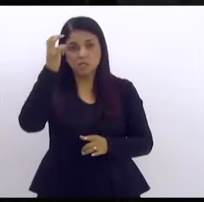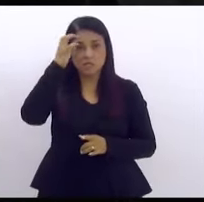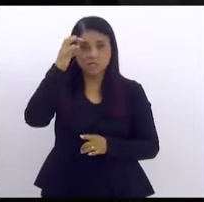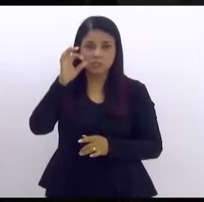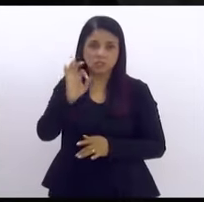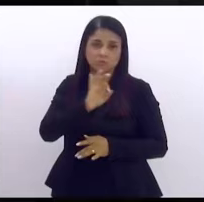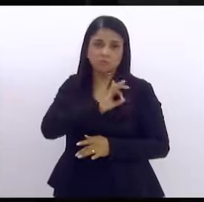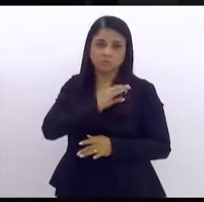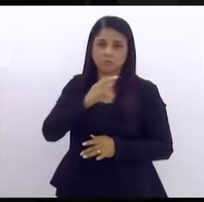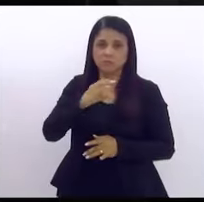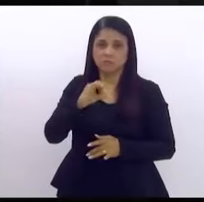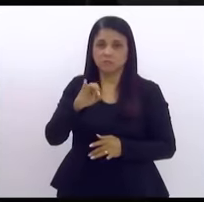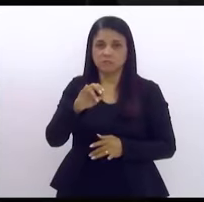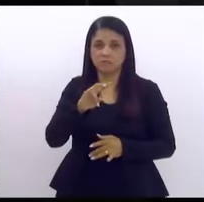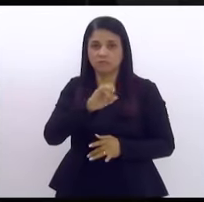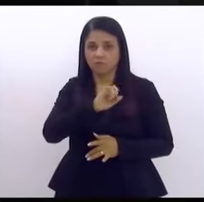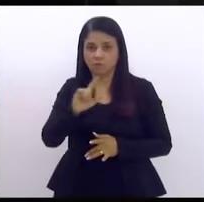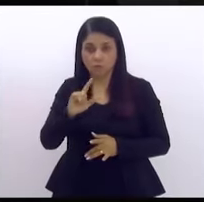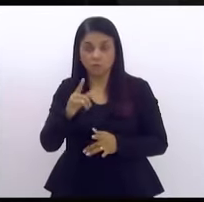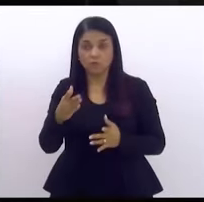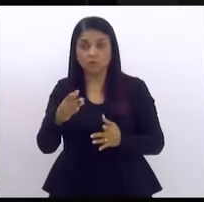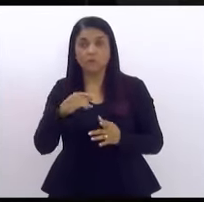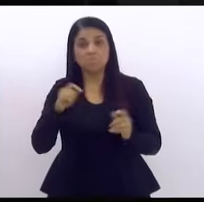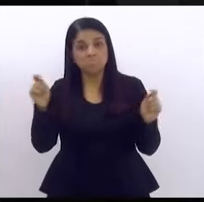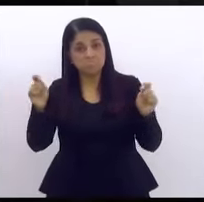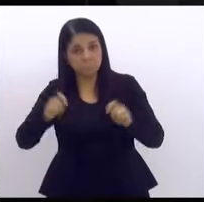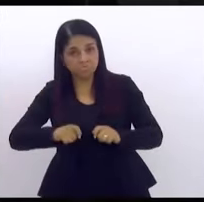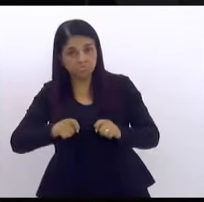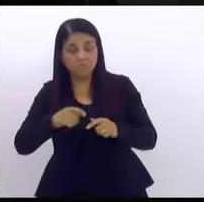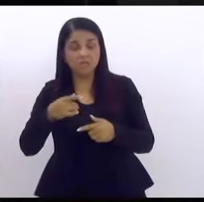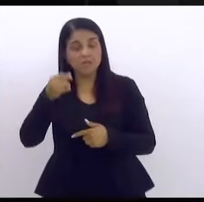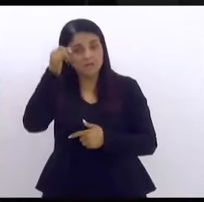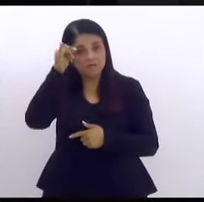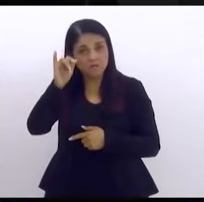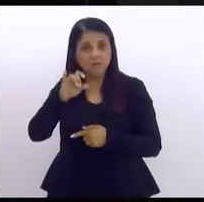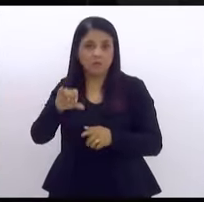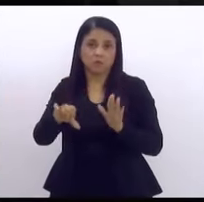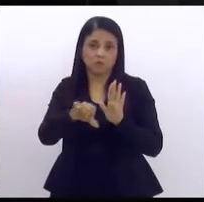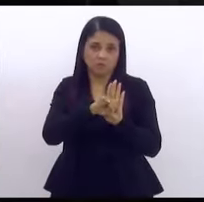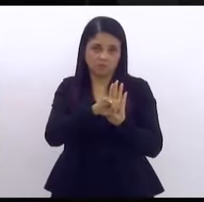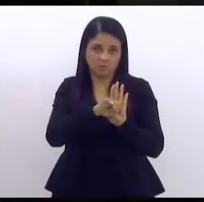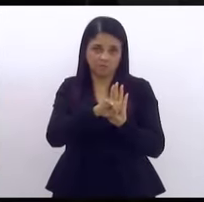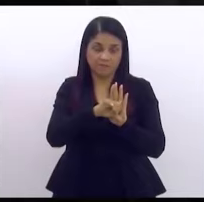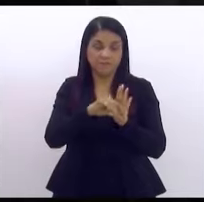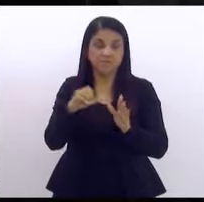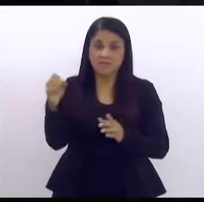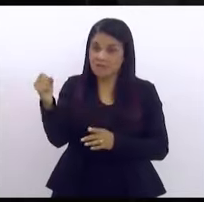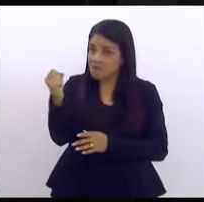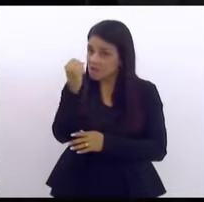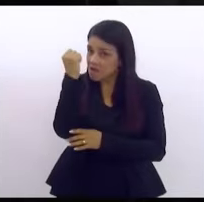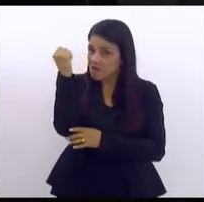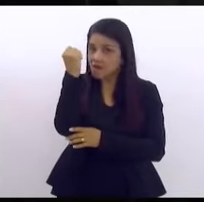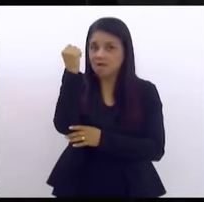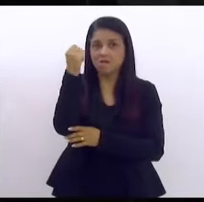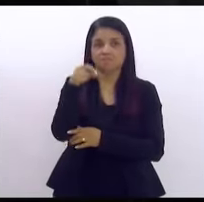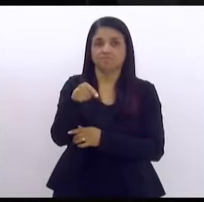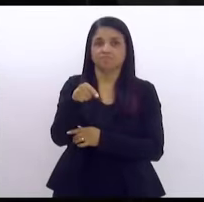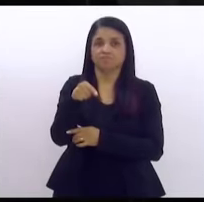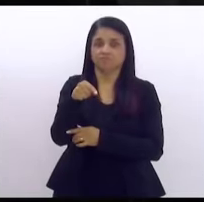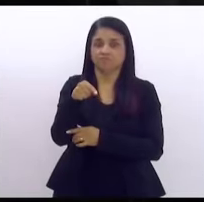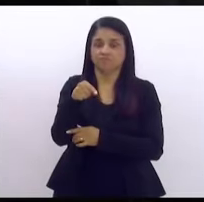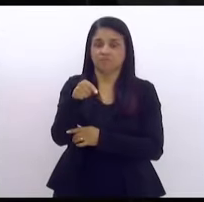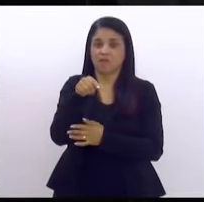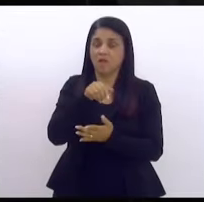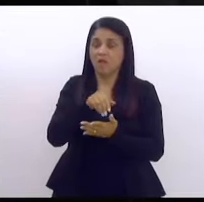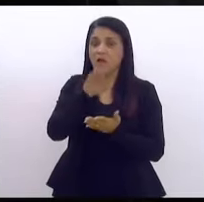Civil, por exemplo, na possibilidade de prevenção de crimes. Isso é grave, isso é uma aposta naquilo que a gente denuncia